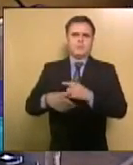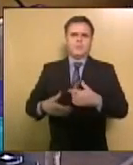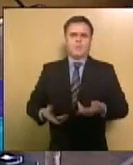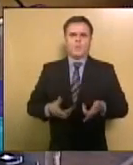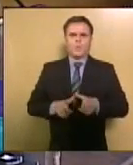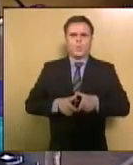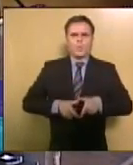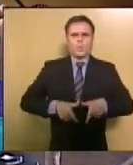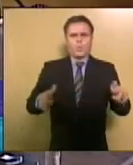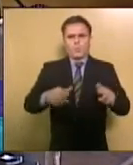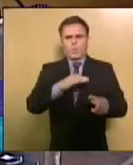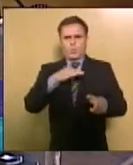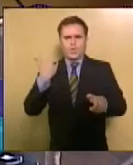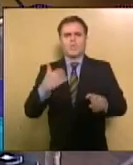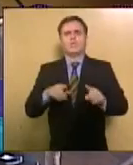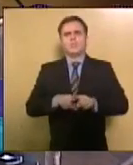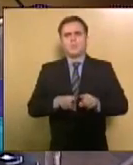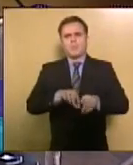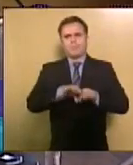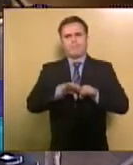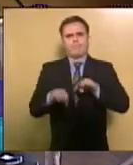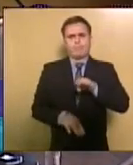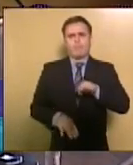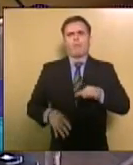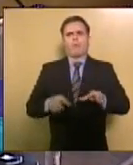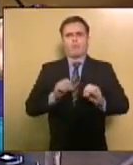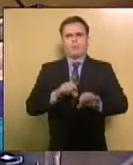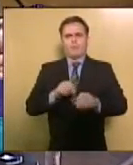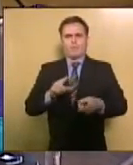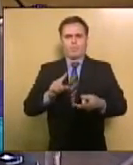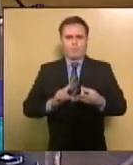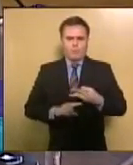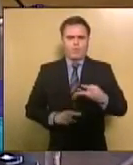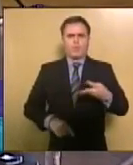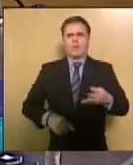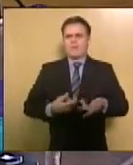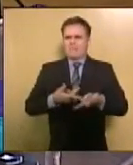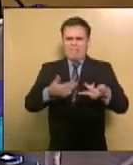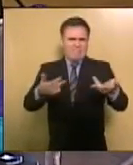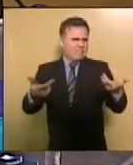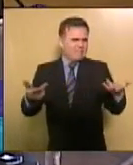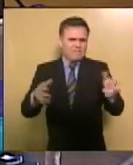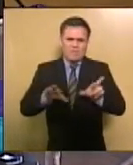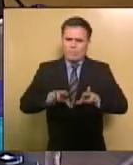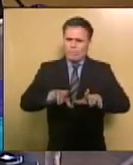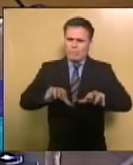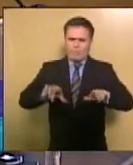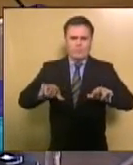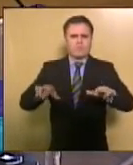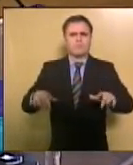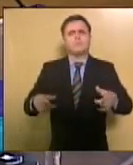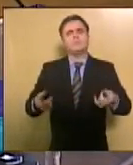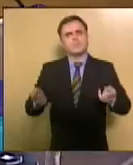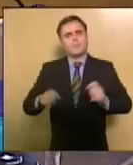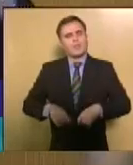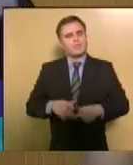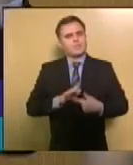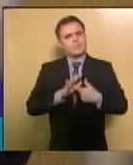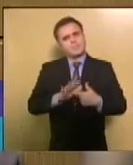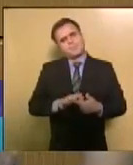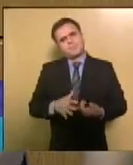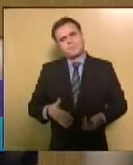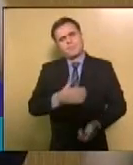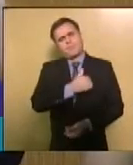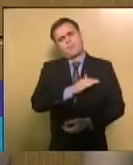mas vários outros problemas como desigualdade questões educacionais baixa produtividade e por aí vai que é exatamente a questão e do